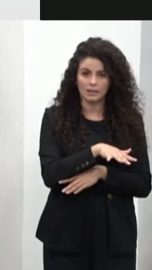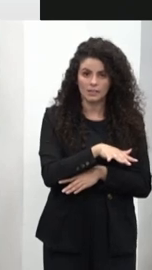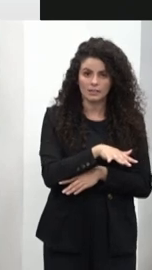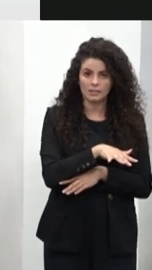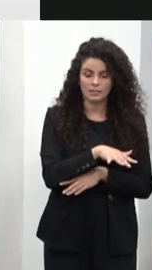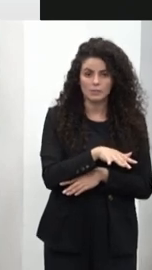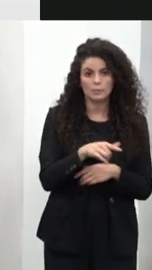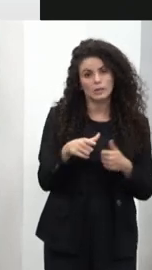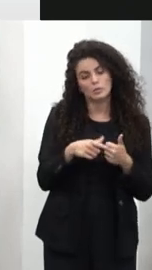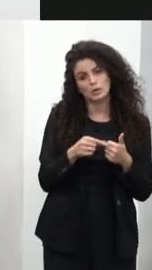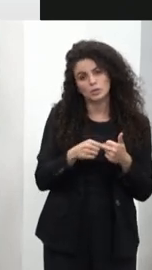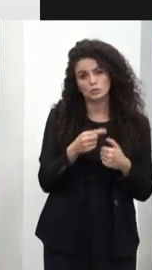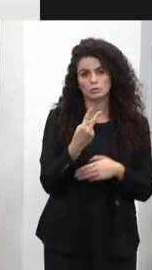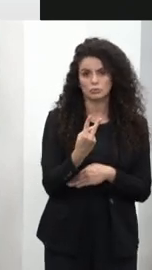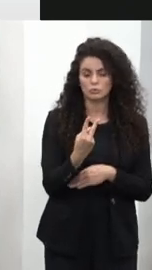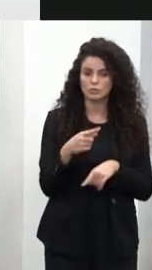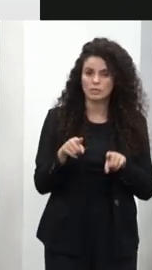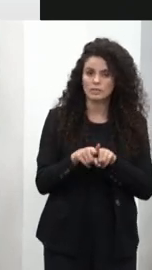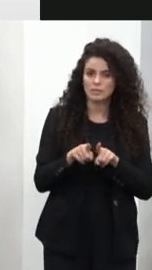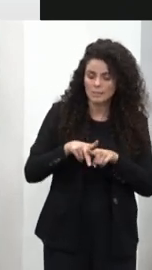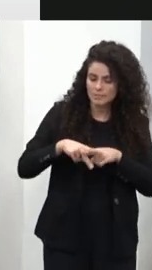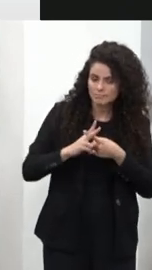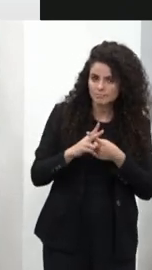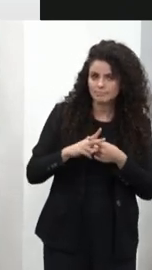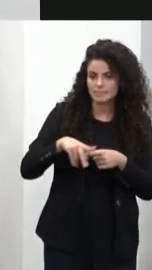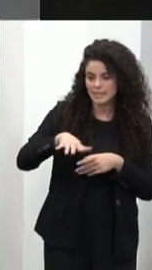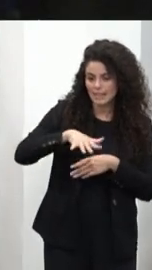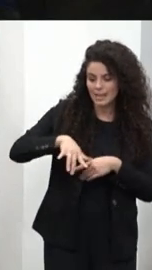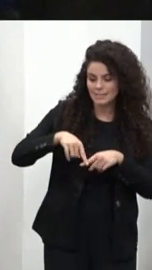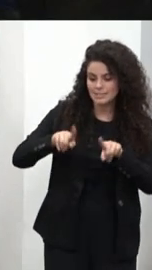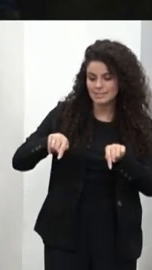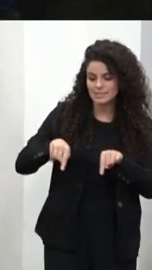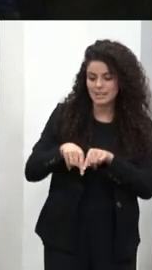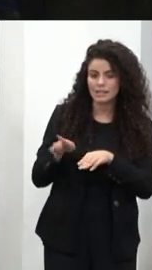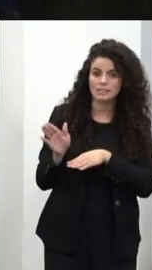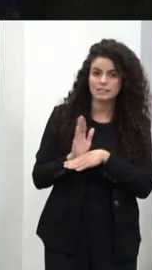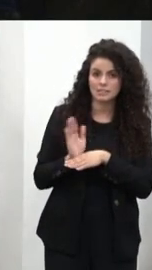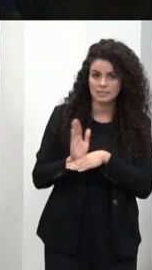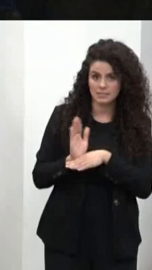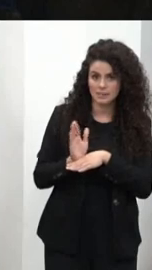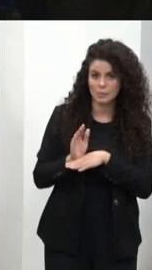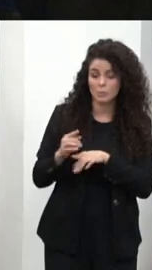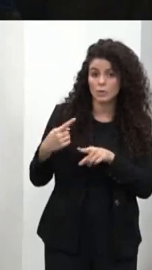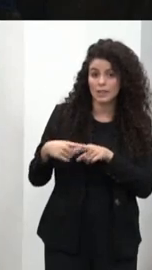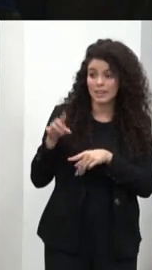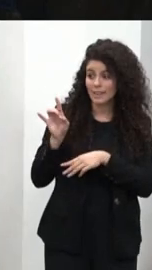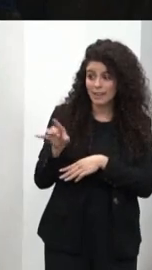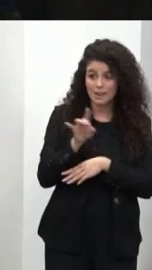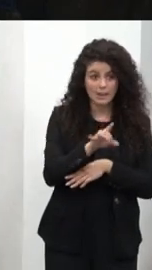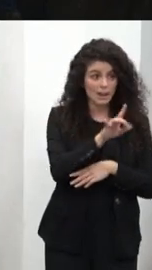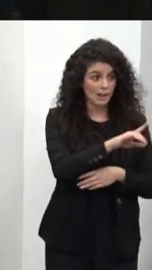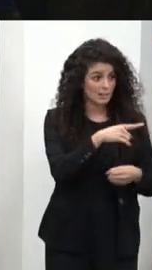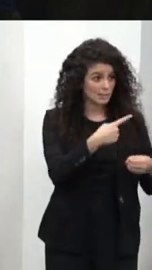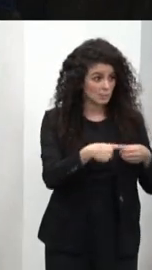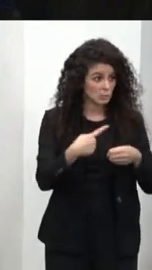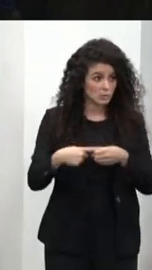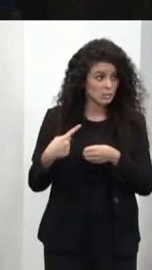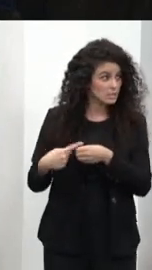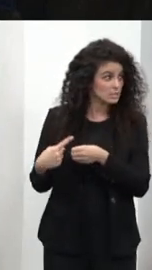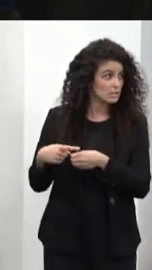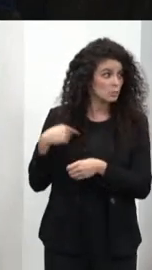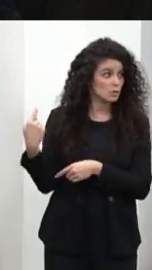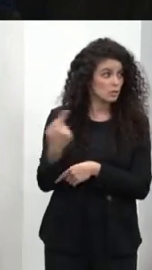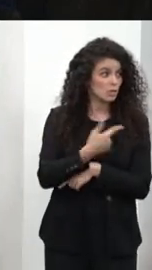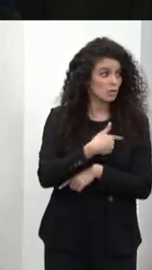artigo 62 na reforma modernização da sala de cinema dos próprios entes né para que os municípios e nós FCC possamos também